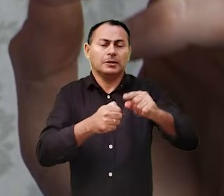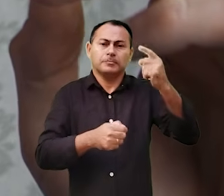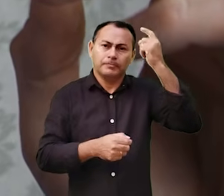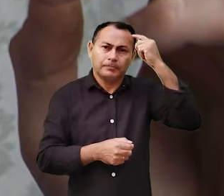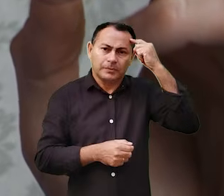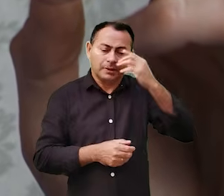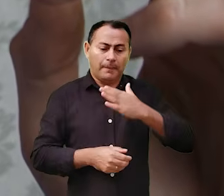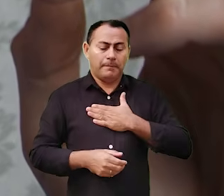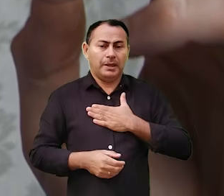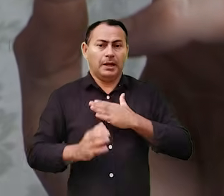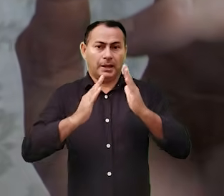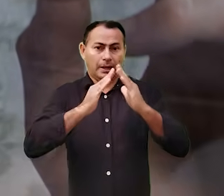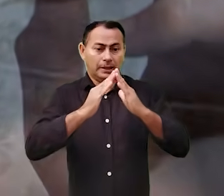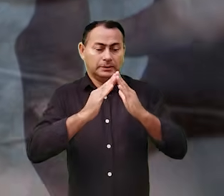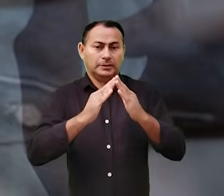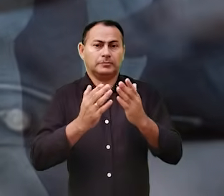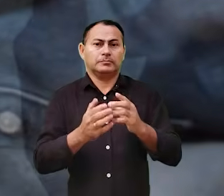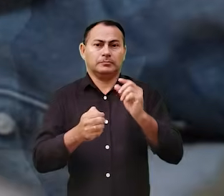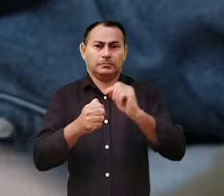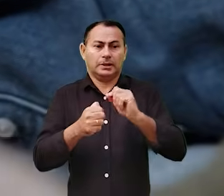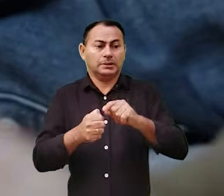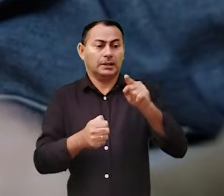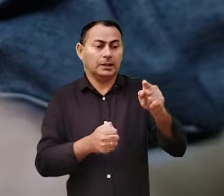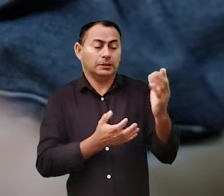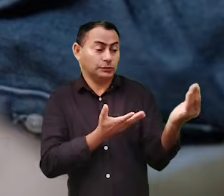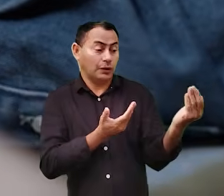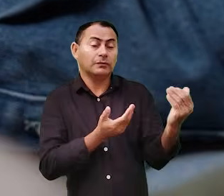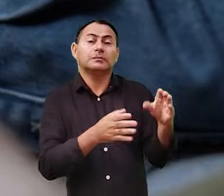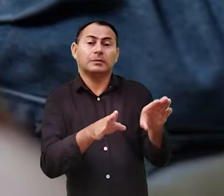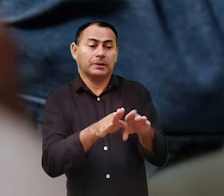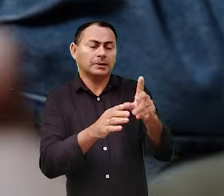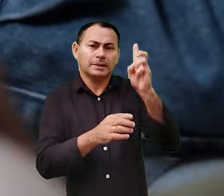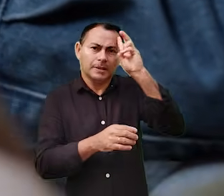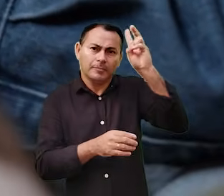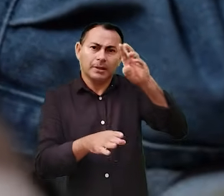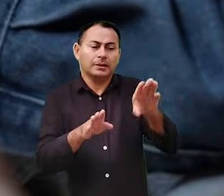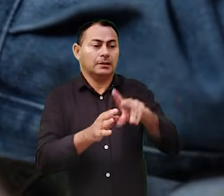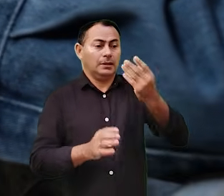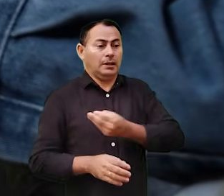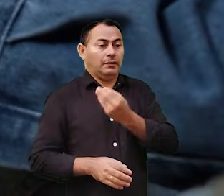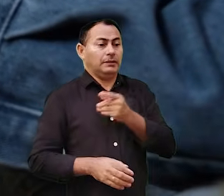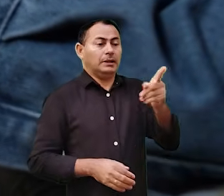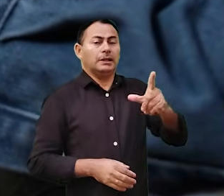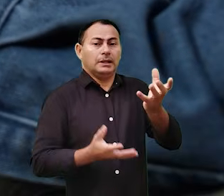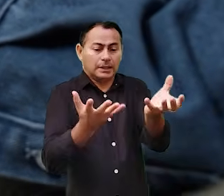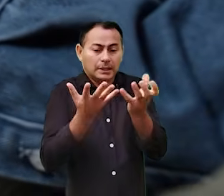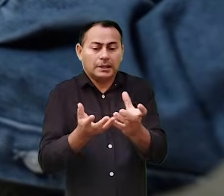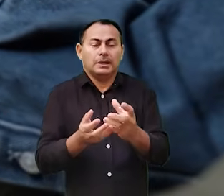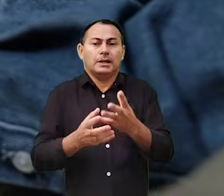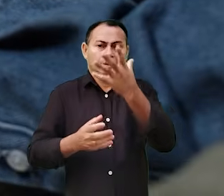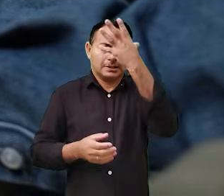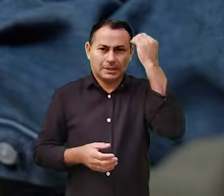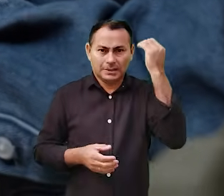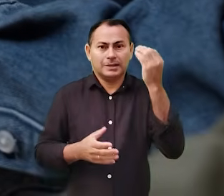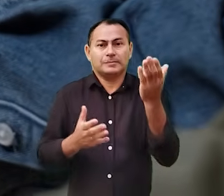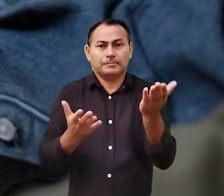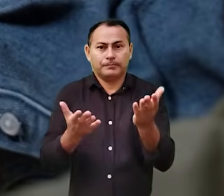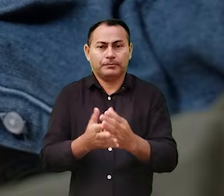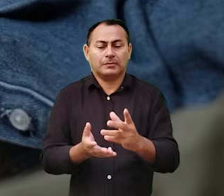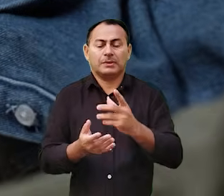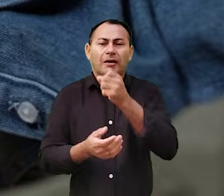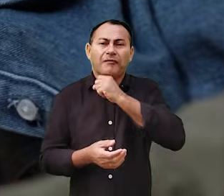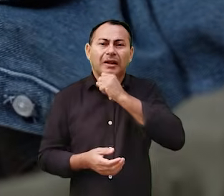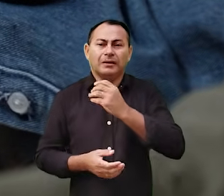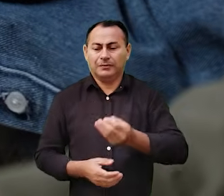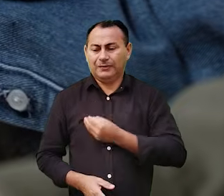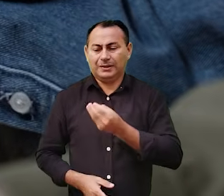me fazia pensar na minha casa, fazia aquele rapaz lembrar da vida que ele queria esquecer,